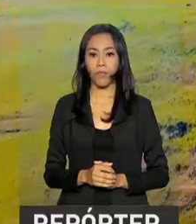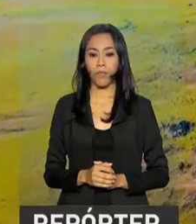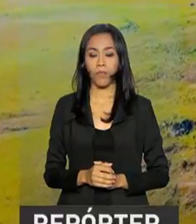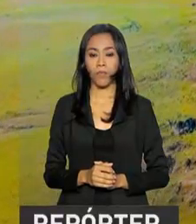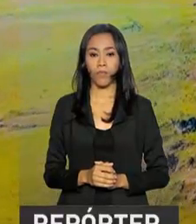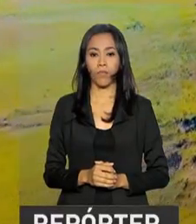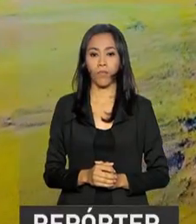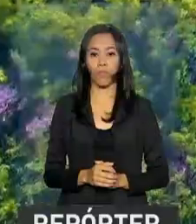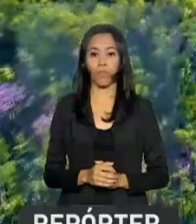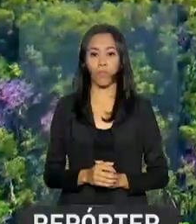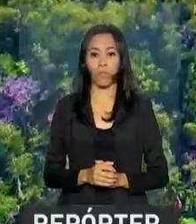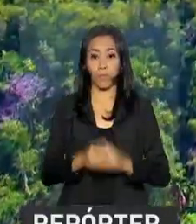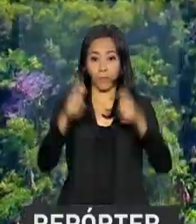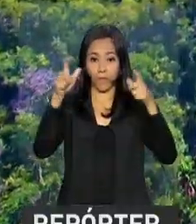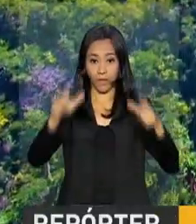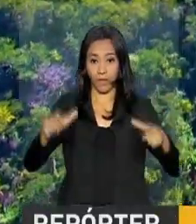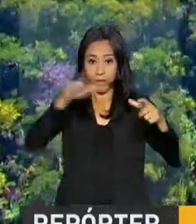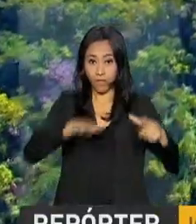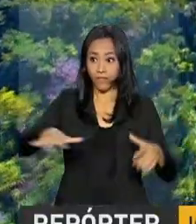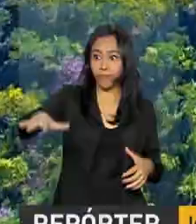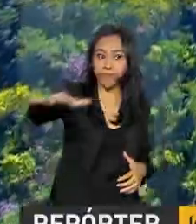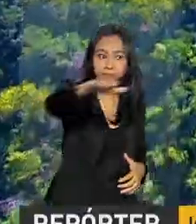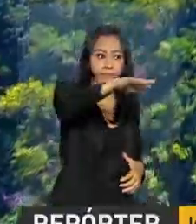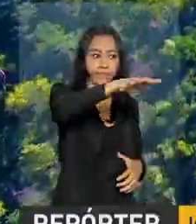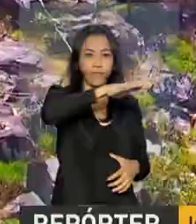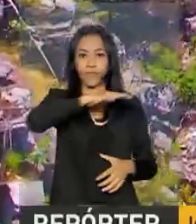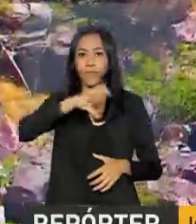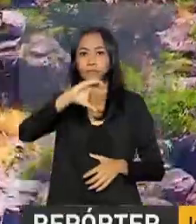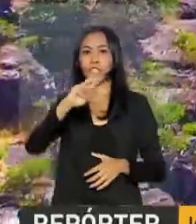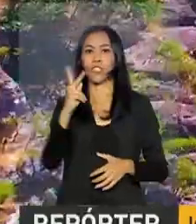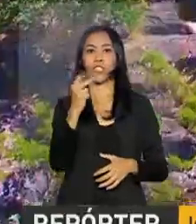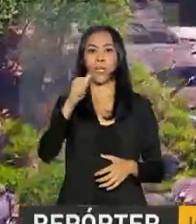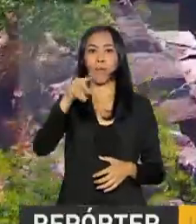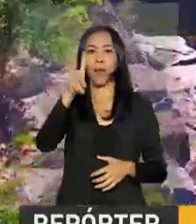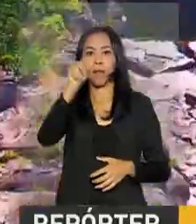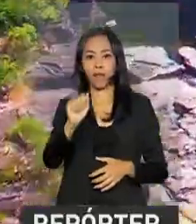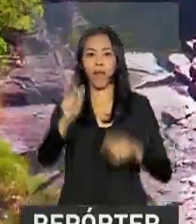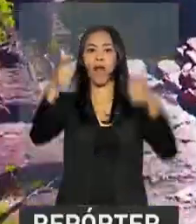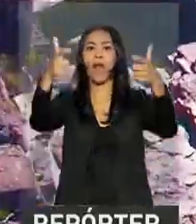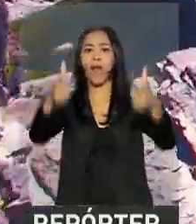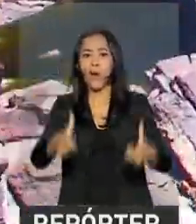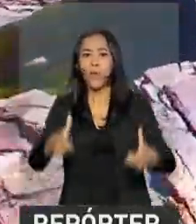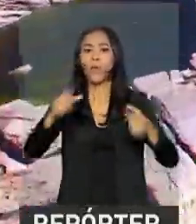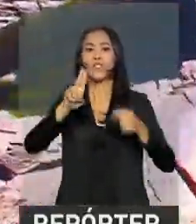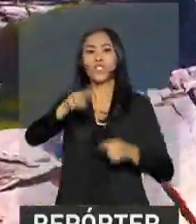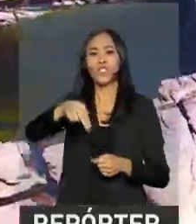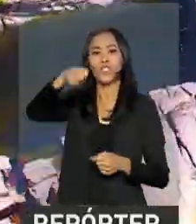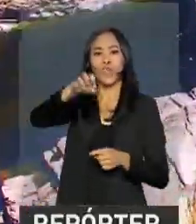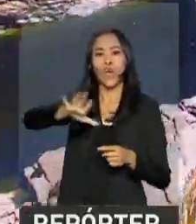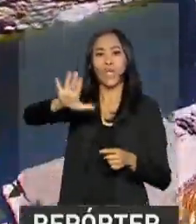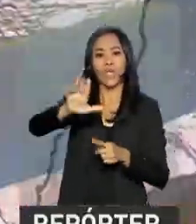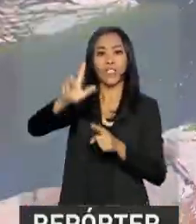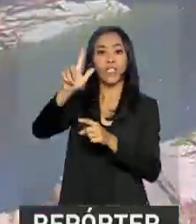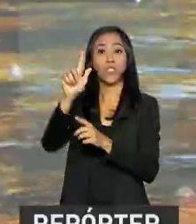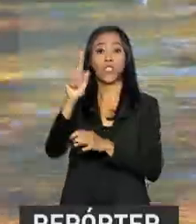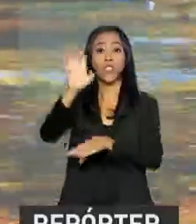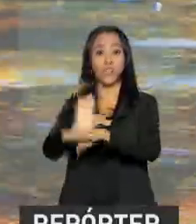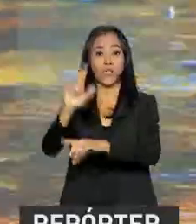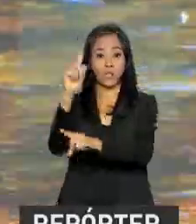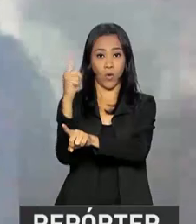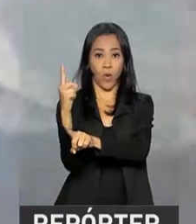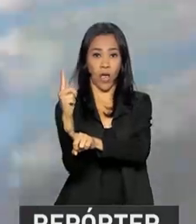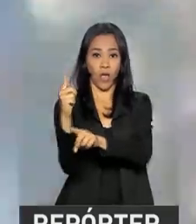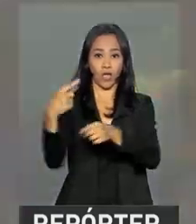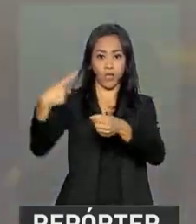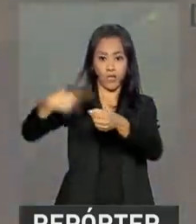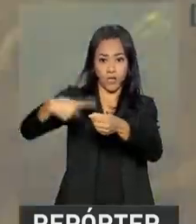o parque nacional da chapada dos veadeiros está localizado no nordeste do estado de goiás entre os